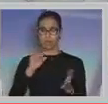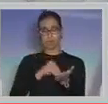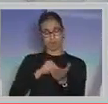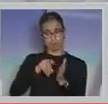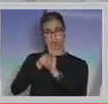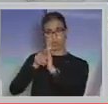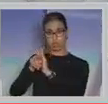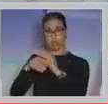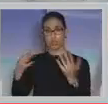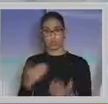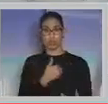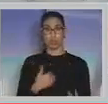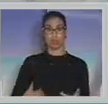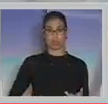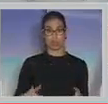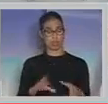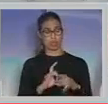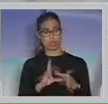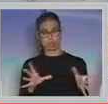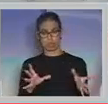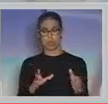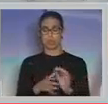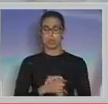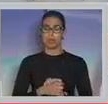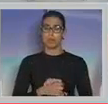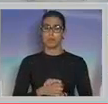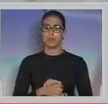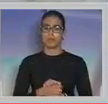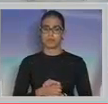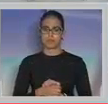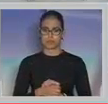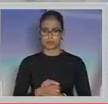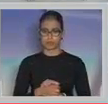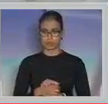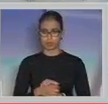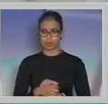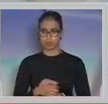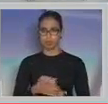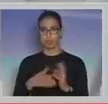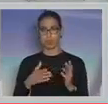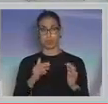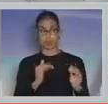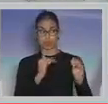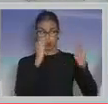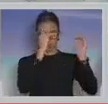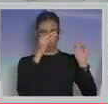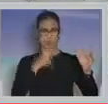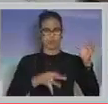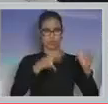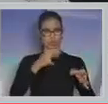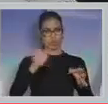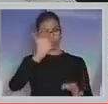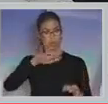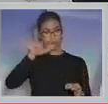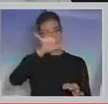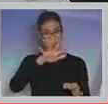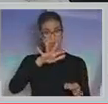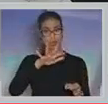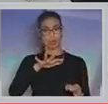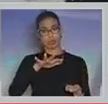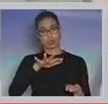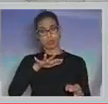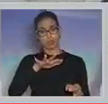investigo então governo aqui corre solto agora com a decisão do supremo tribunal federal tem a grande e